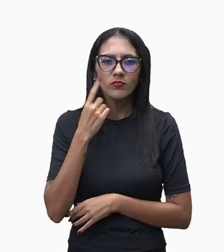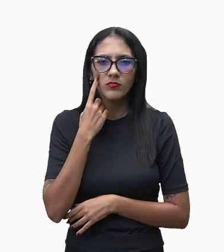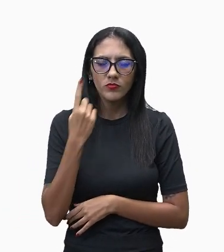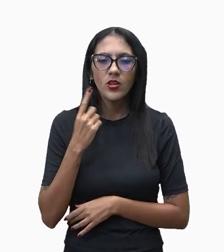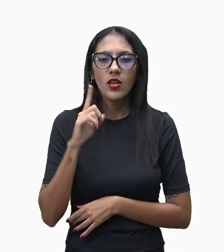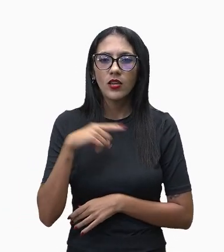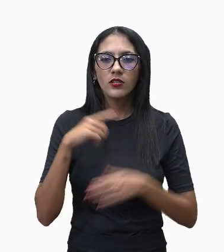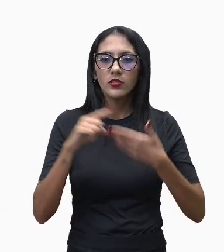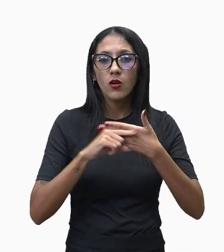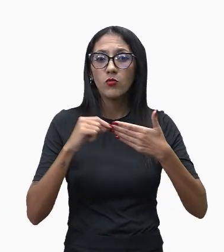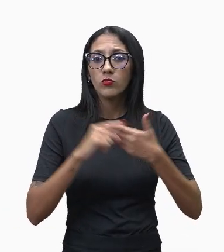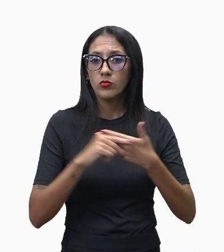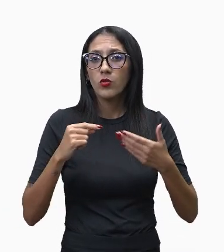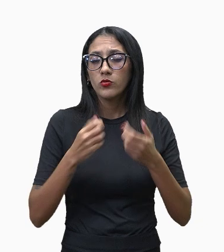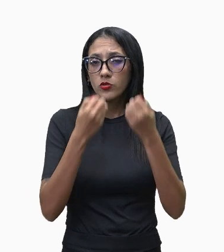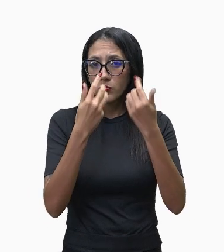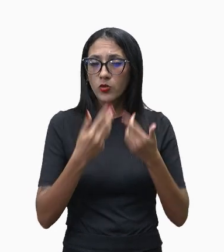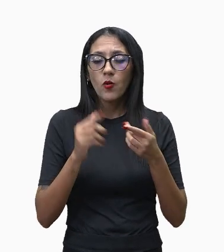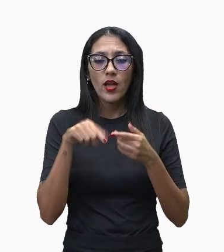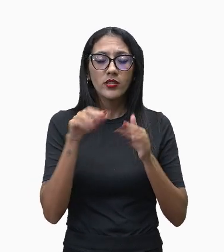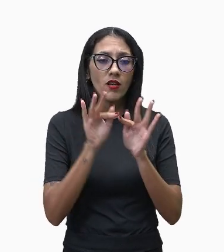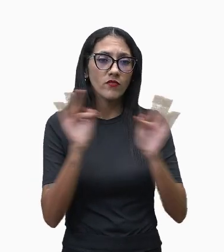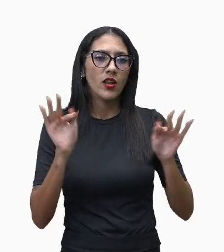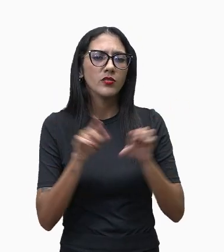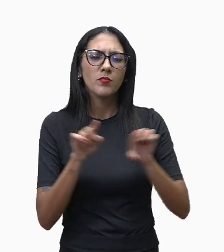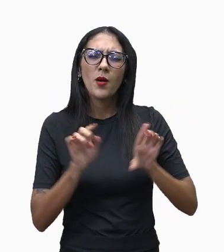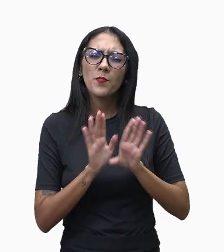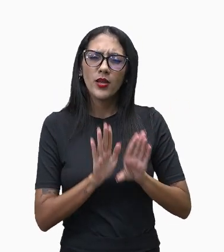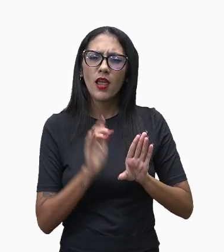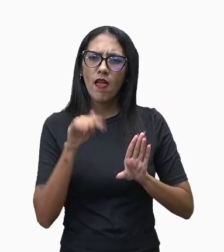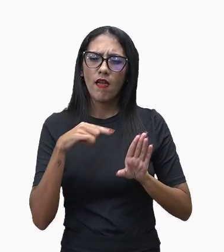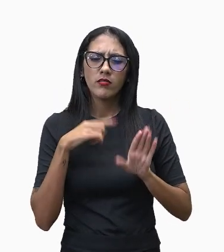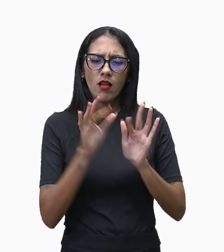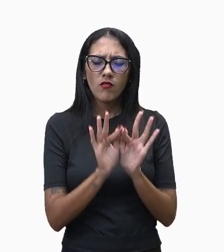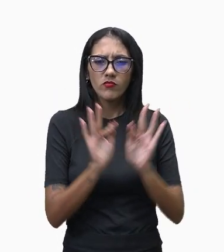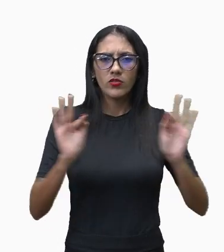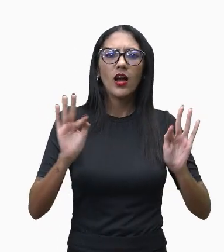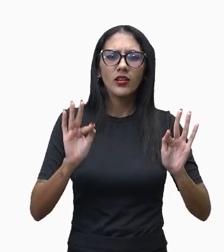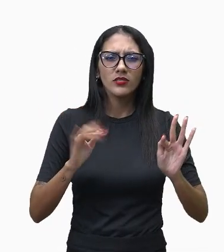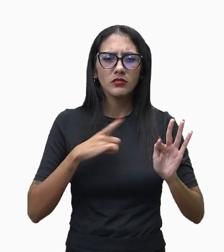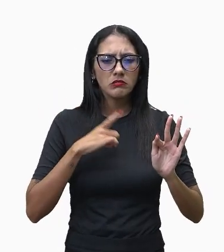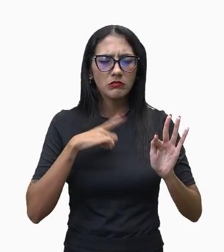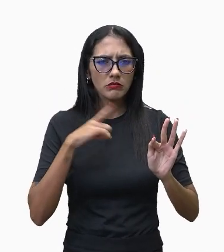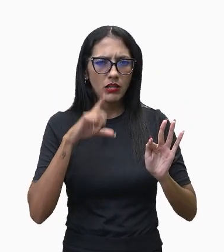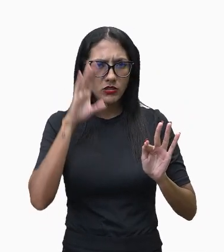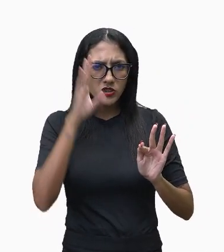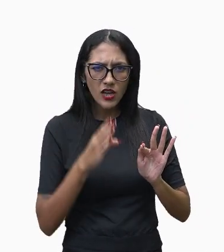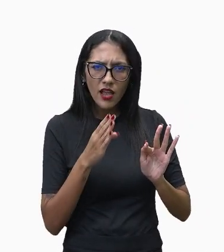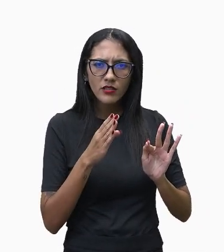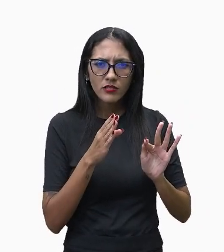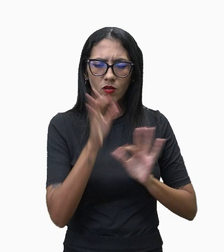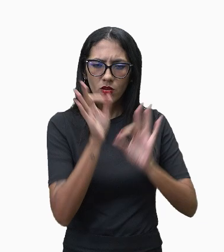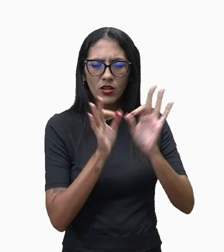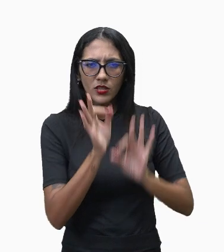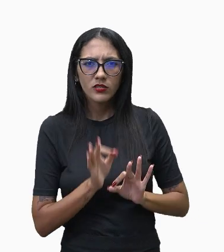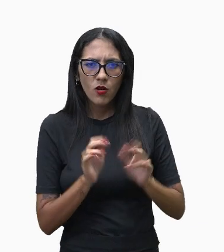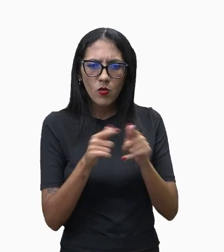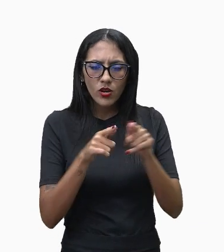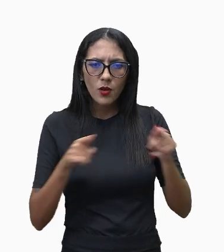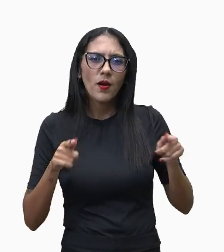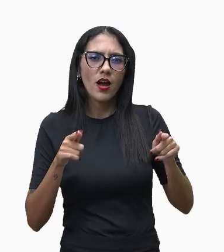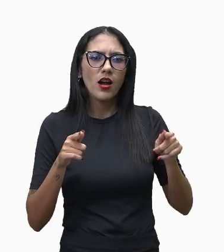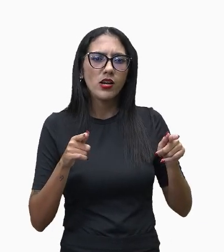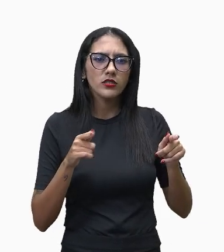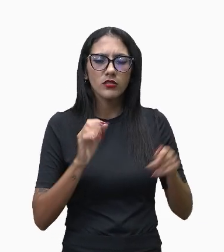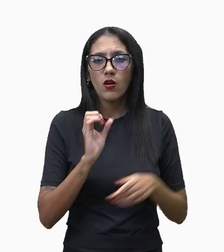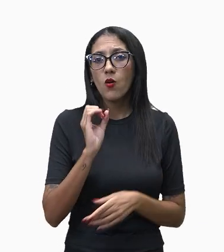né? Dessa forma. Mas será que esse verso está escrito na forma direta, na forma canônica, ou tem uma transgressão